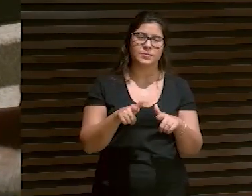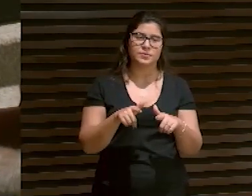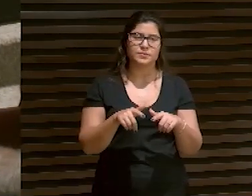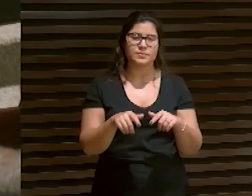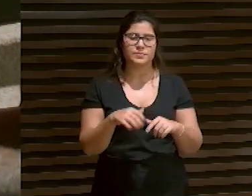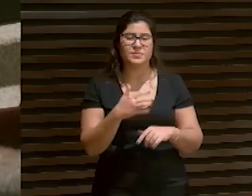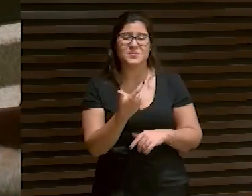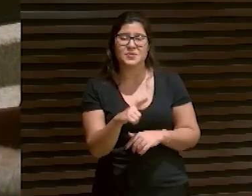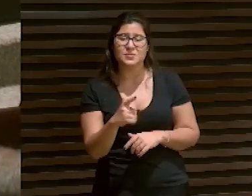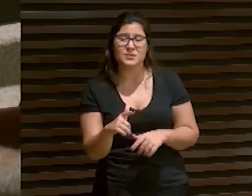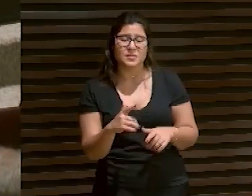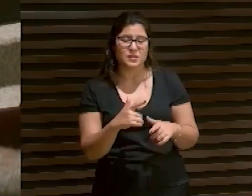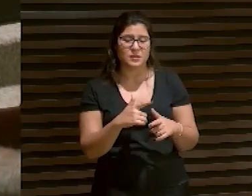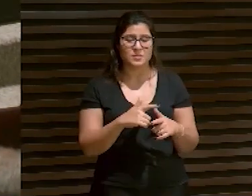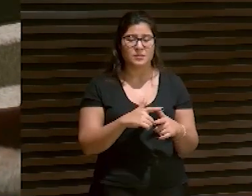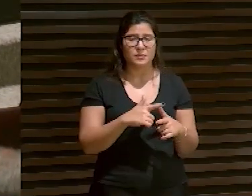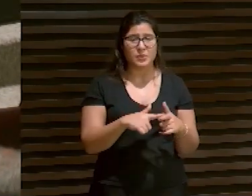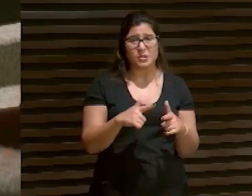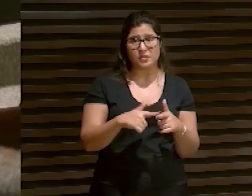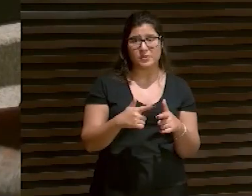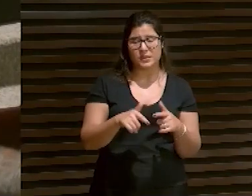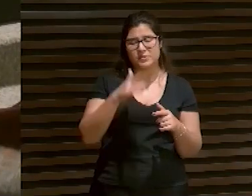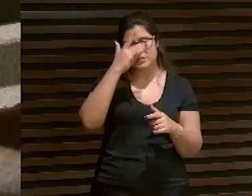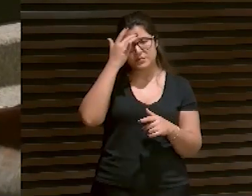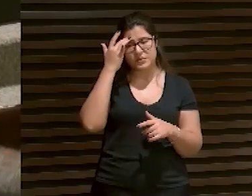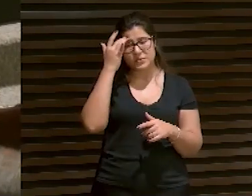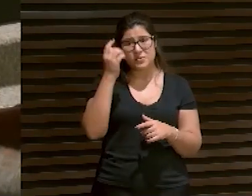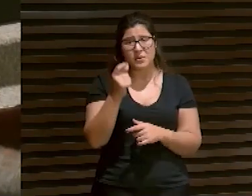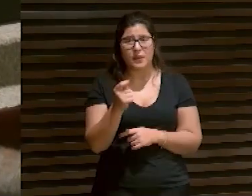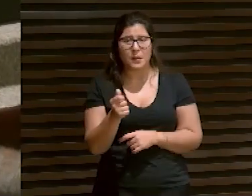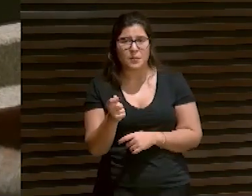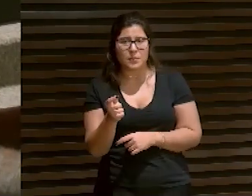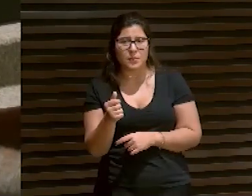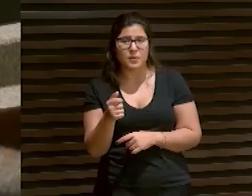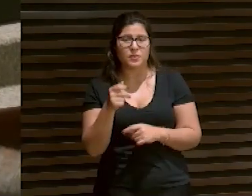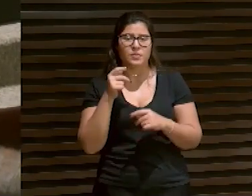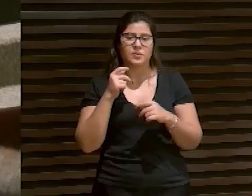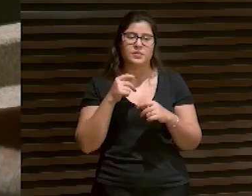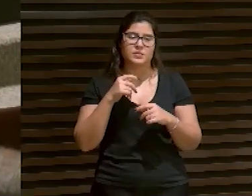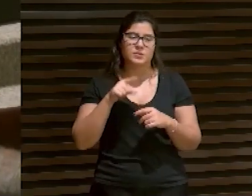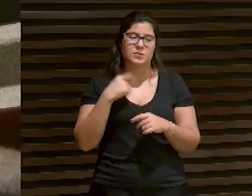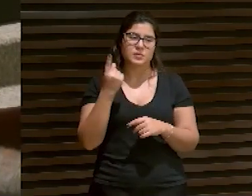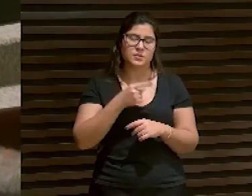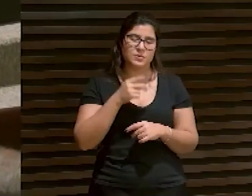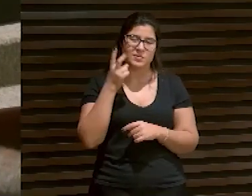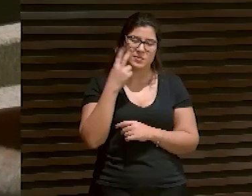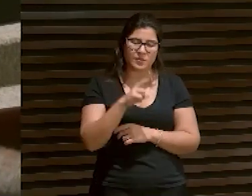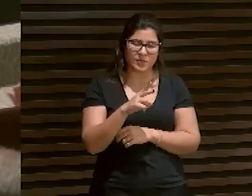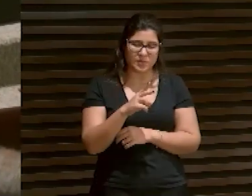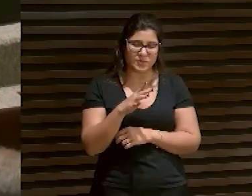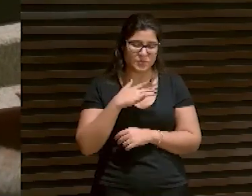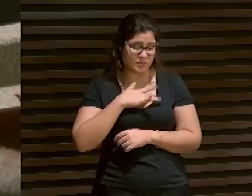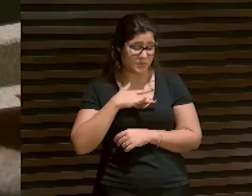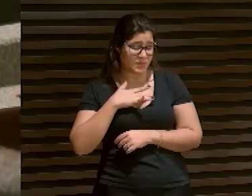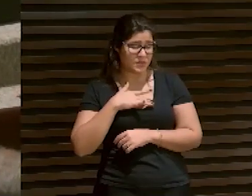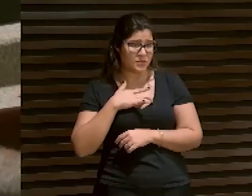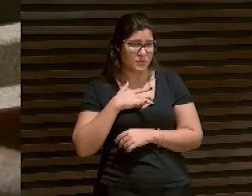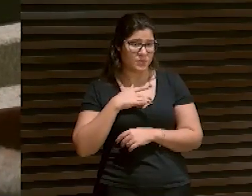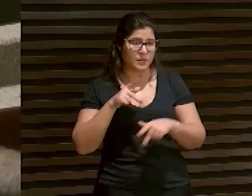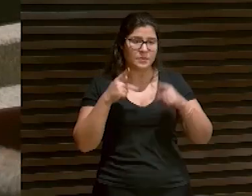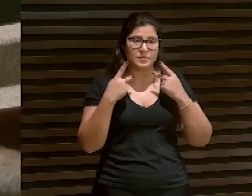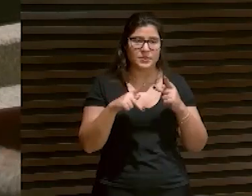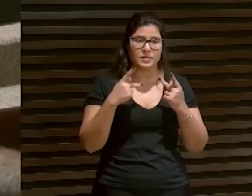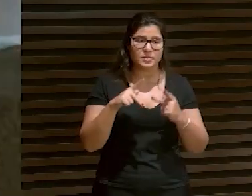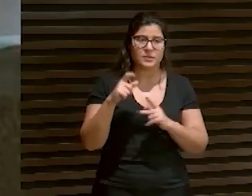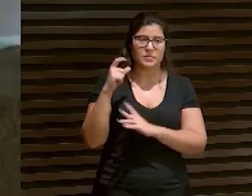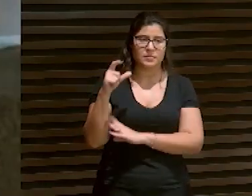problemas com elas. E ainda assim, irmãos, poucas são as vezes que nós olhamos para elas com misericórdia e nos dedicamos a pregar a palavra para que possam